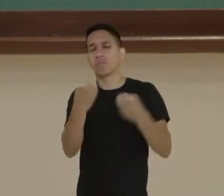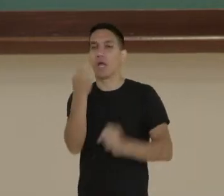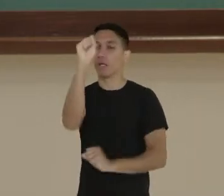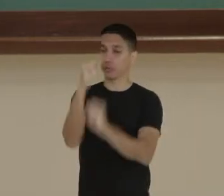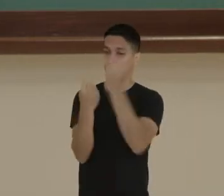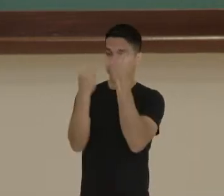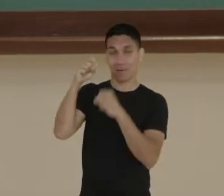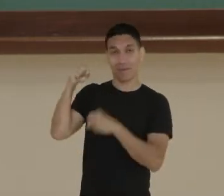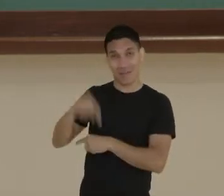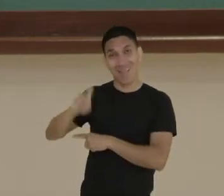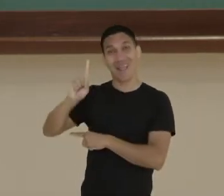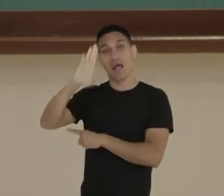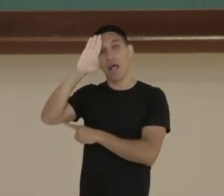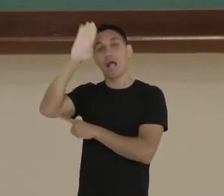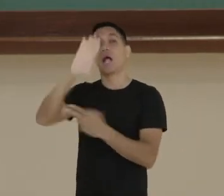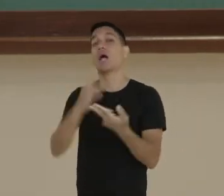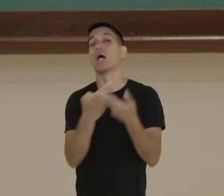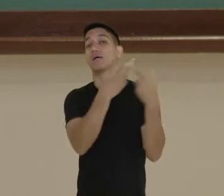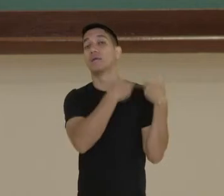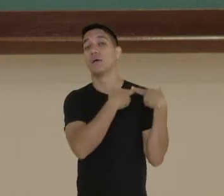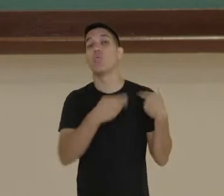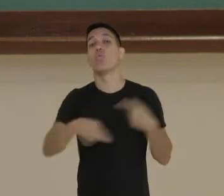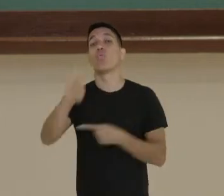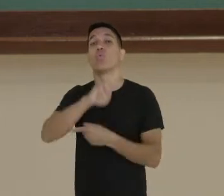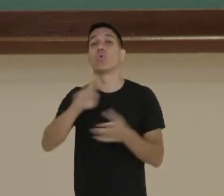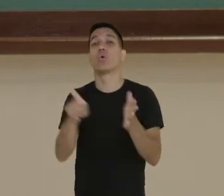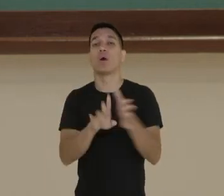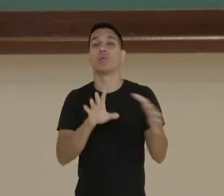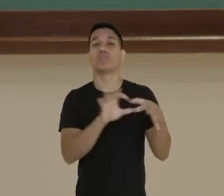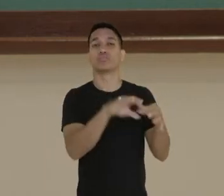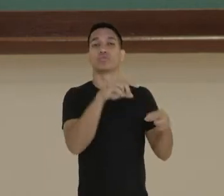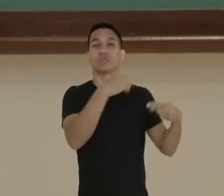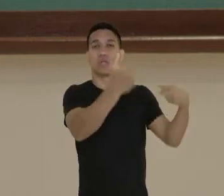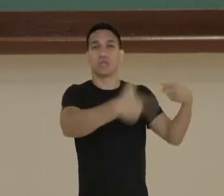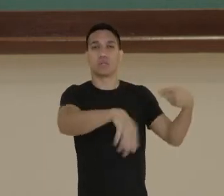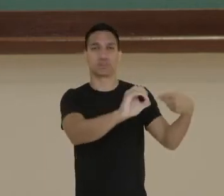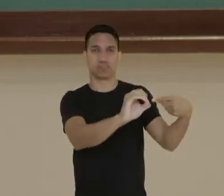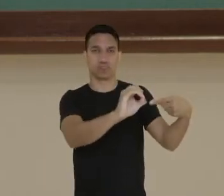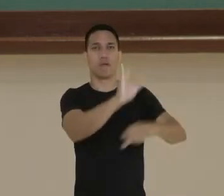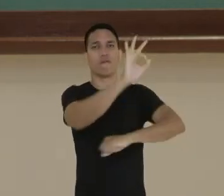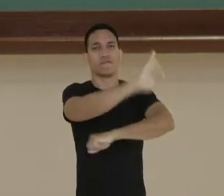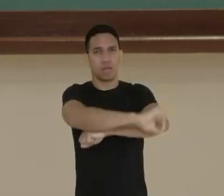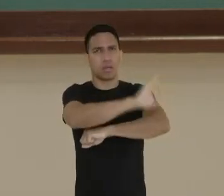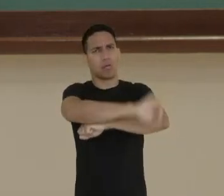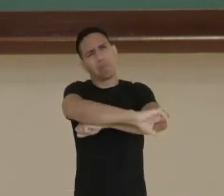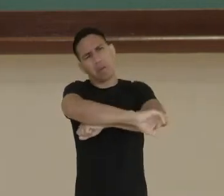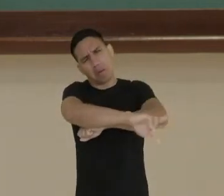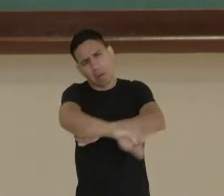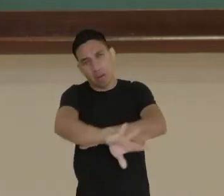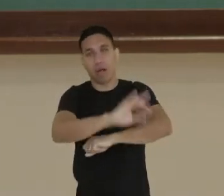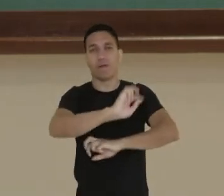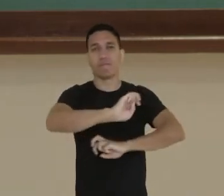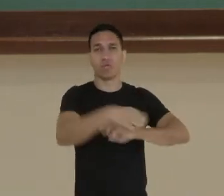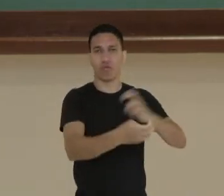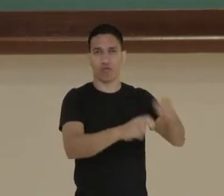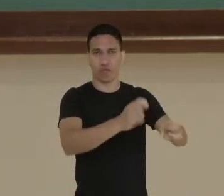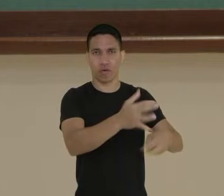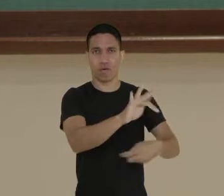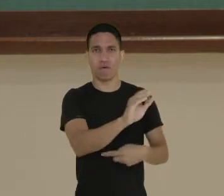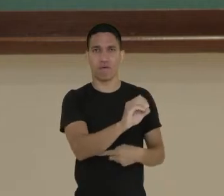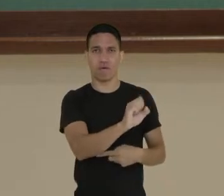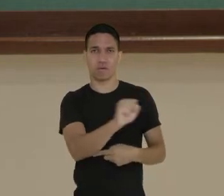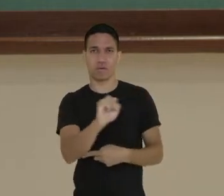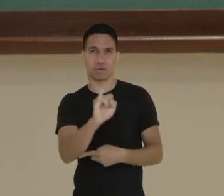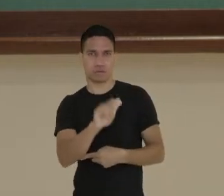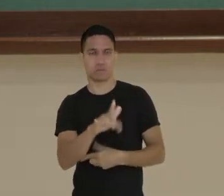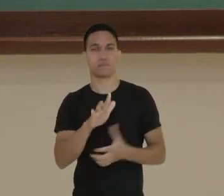as grandes responsáveis por utilizar combustíveis de origem fóssil, de origem não renovável. certo? Enquanto que nós temos outros fontes de